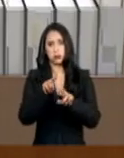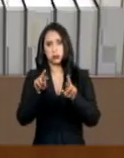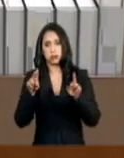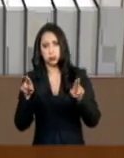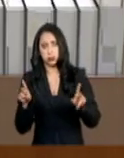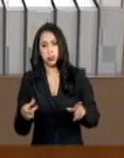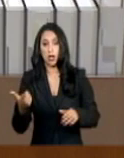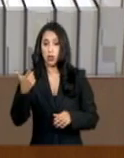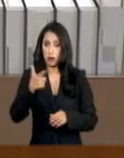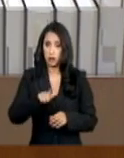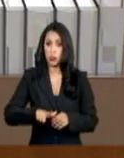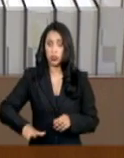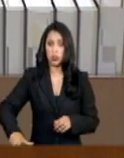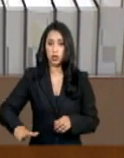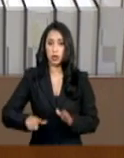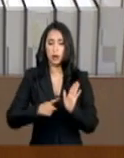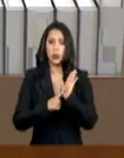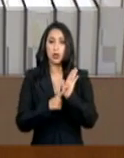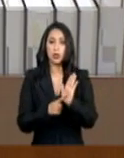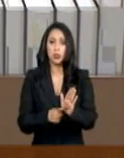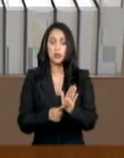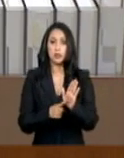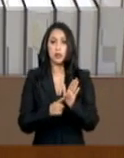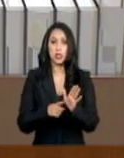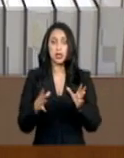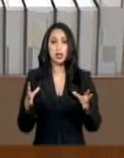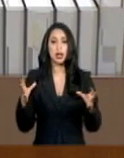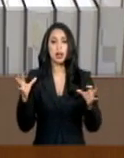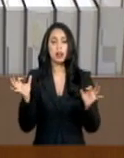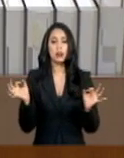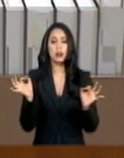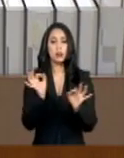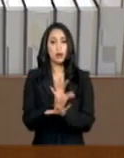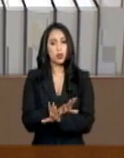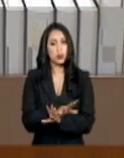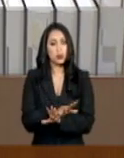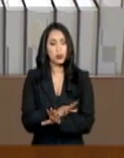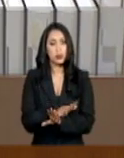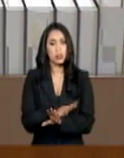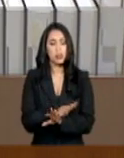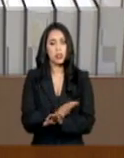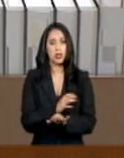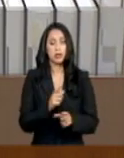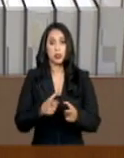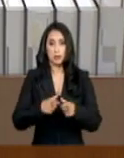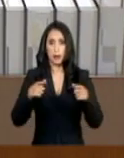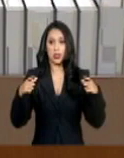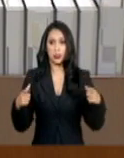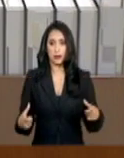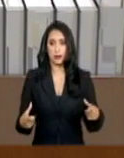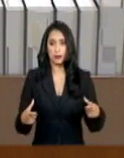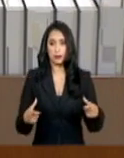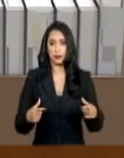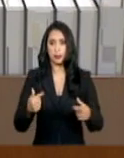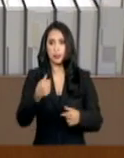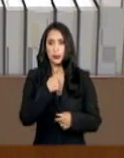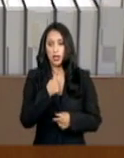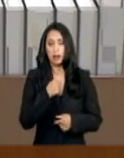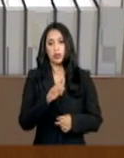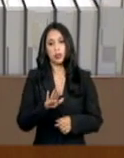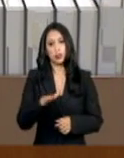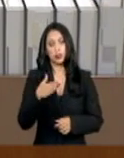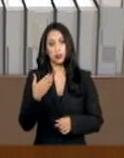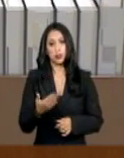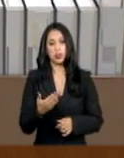mas há dinheiro a conclusão do doutor maioria eu vou então proclamar